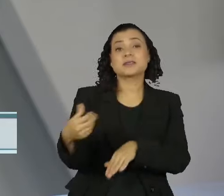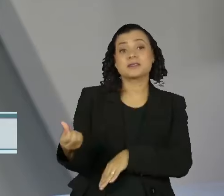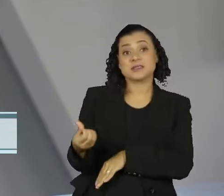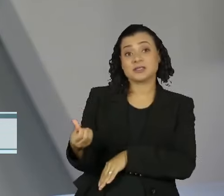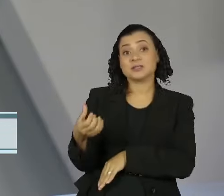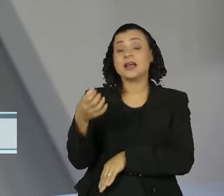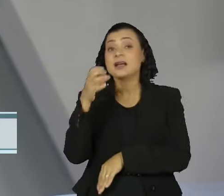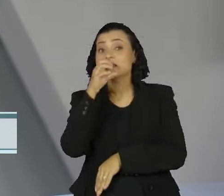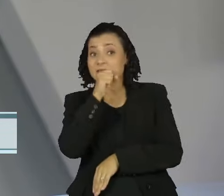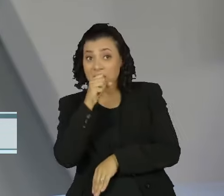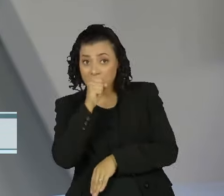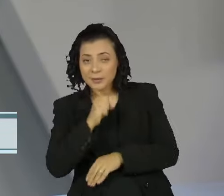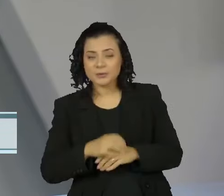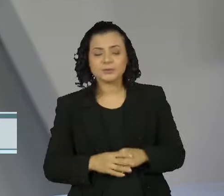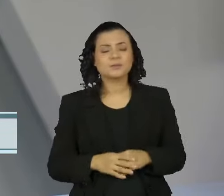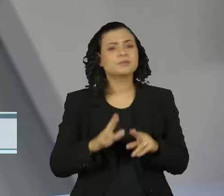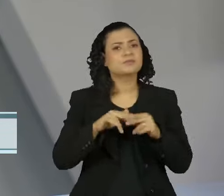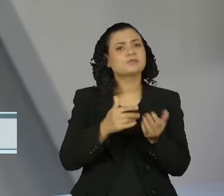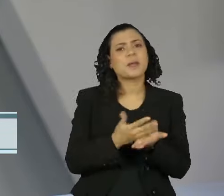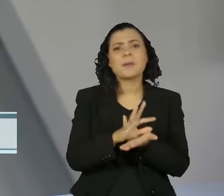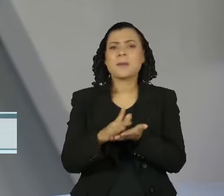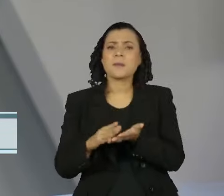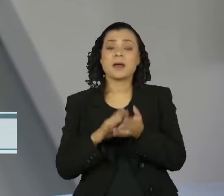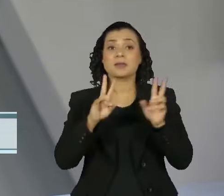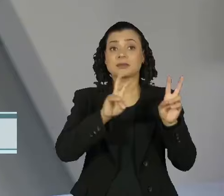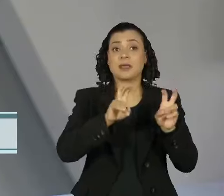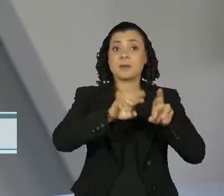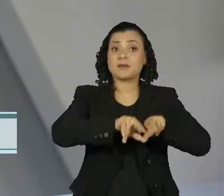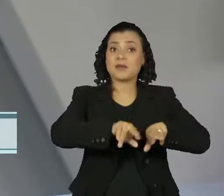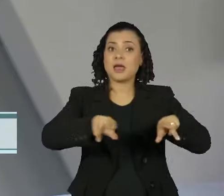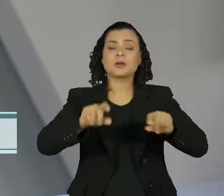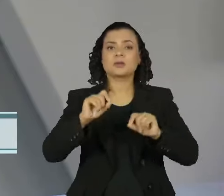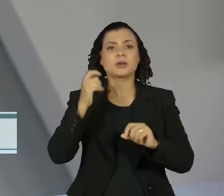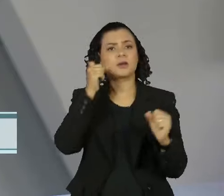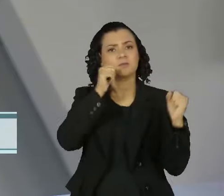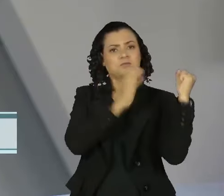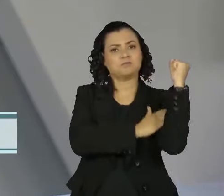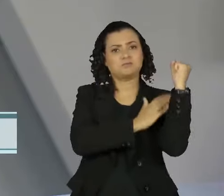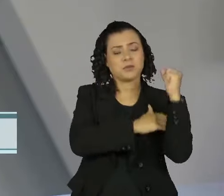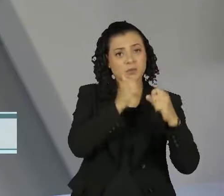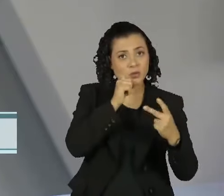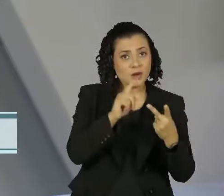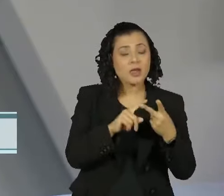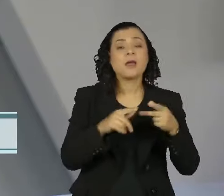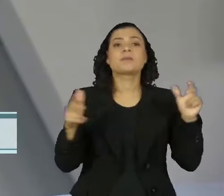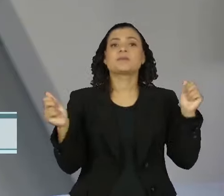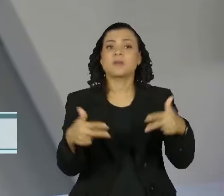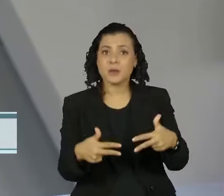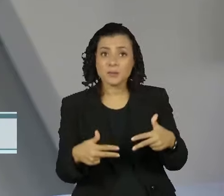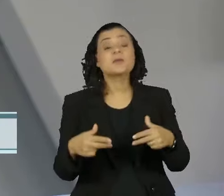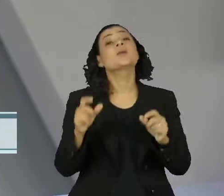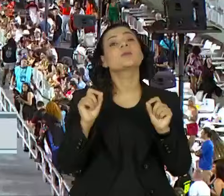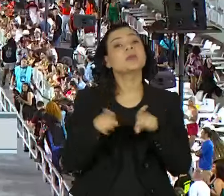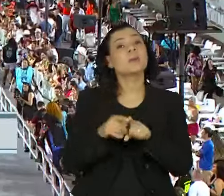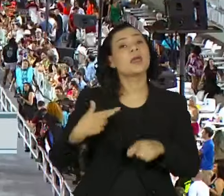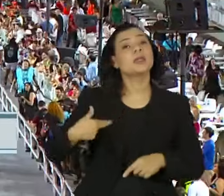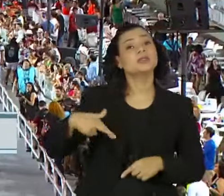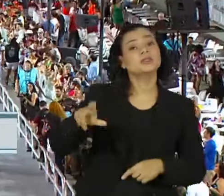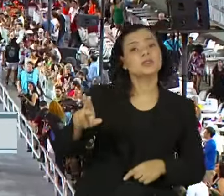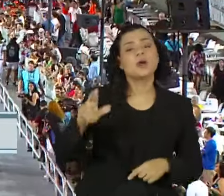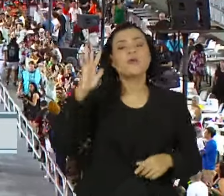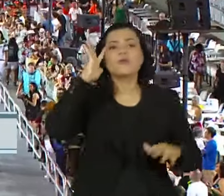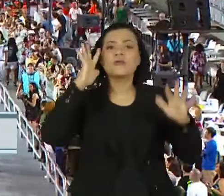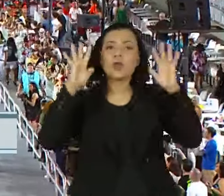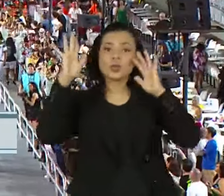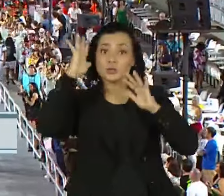e sábado. Os enredos trouxeram temas como a força da mulher, o hip-hop, religião e filosofia.